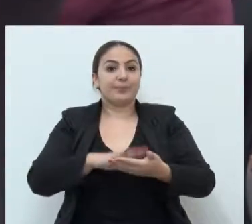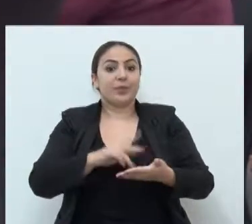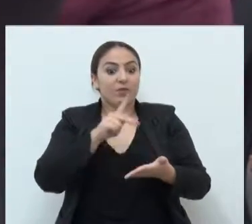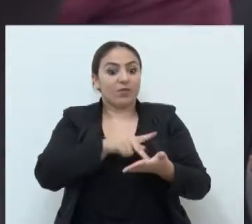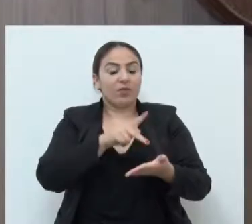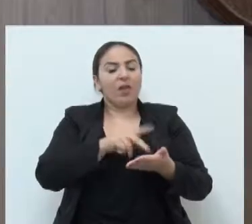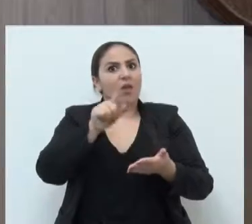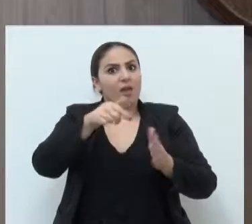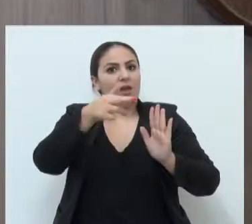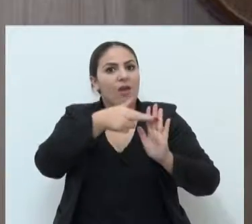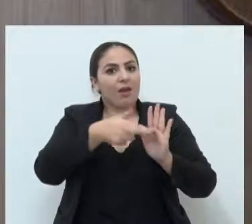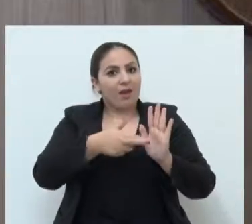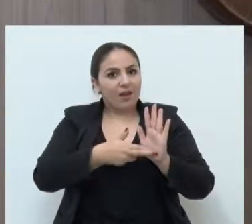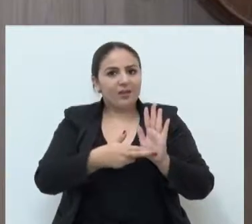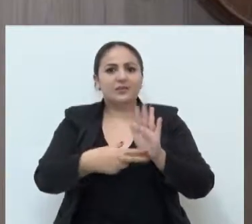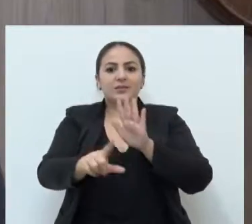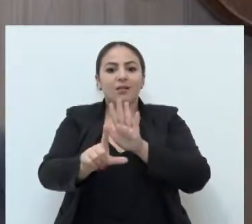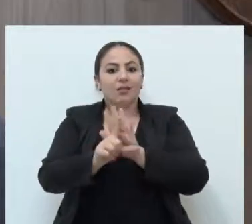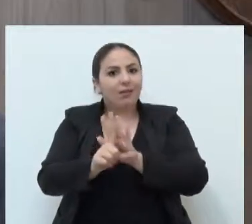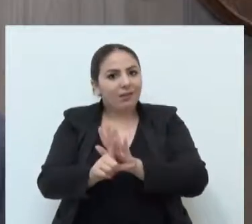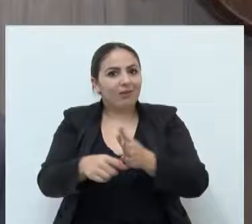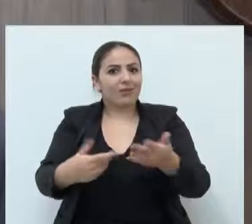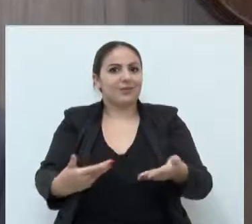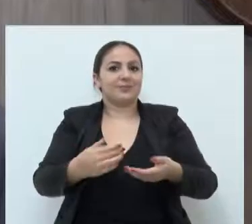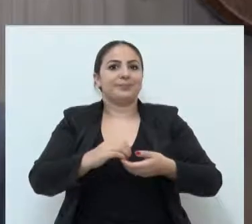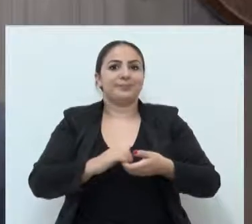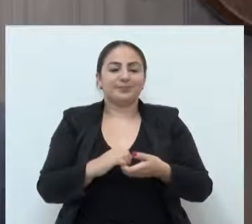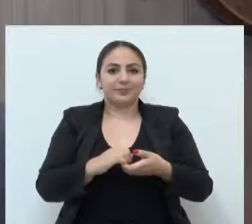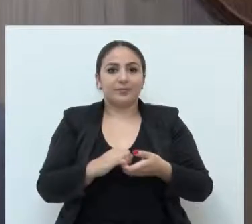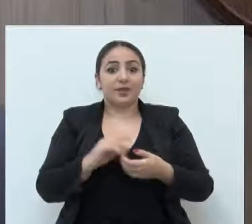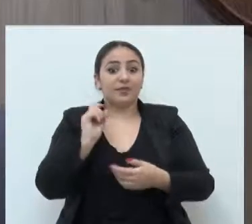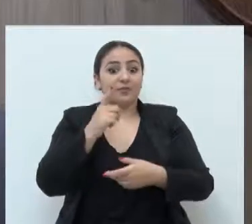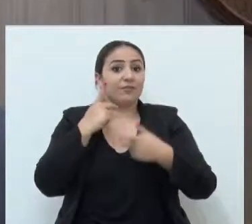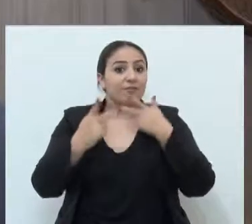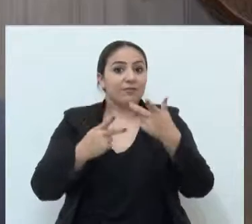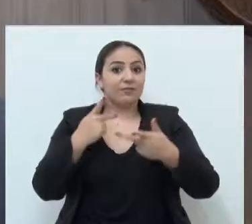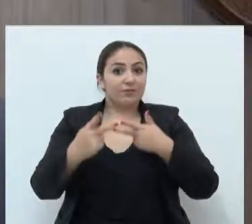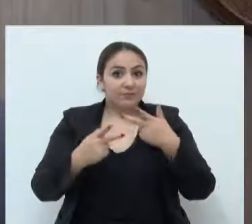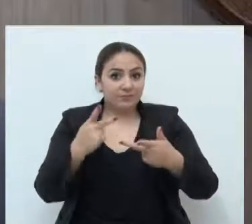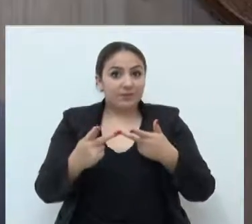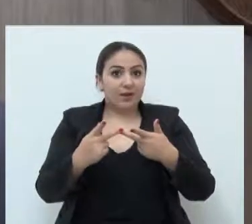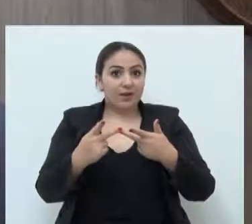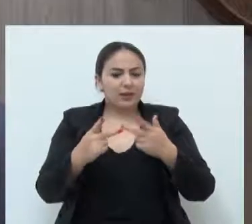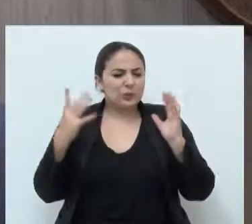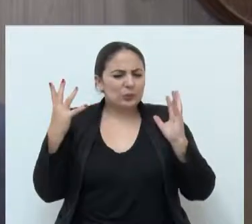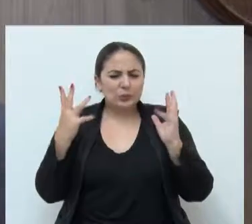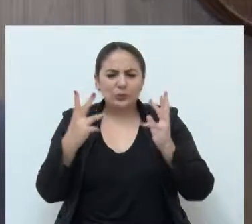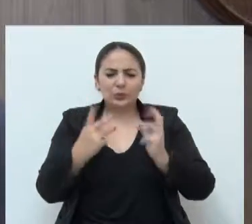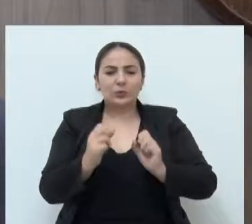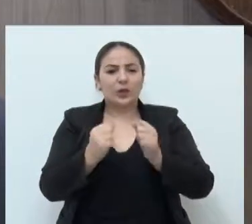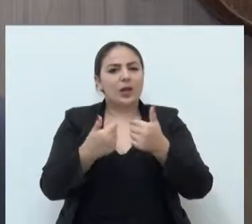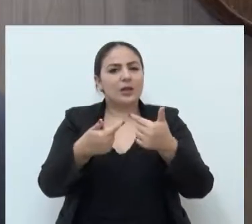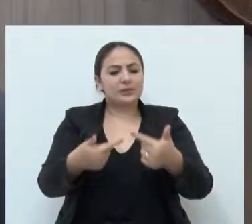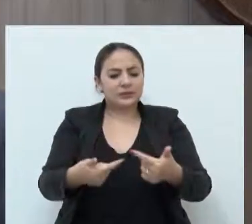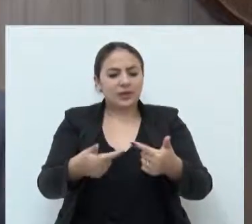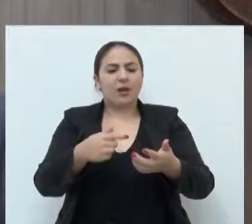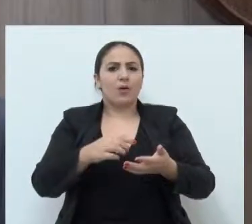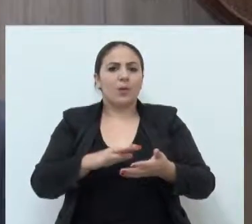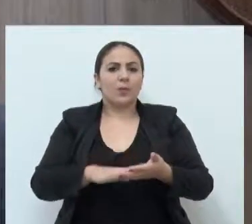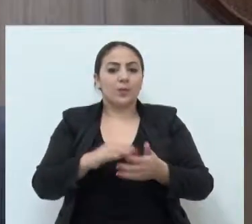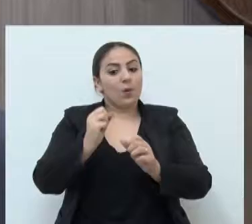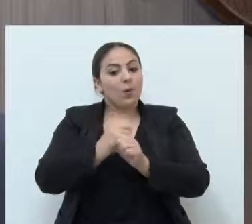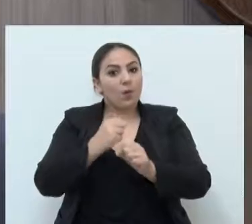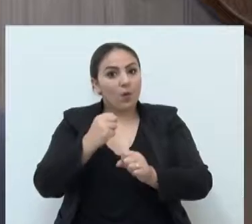Na realidade são normativas, leis, né, que norteiam todas as ações